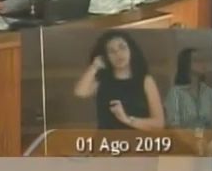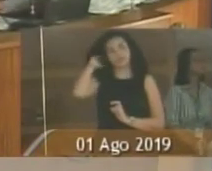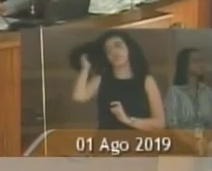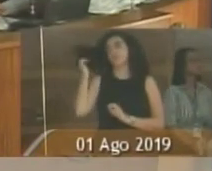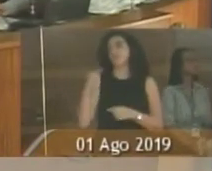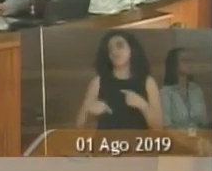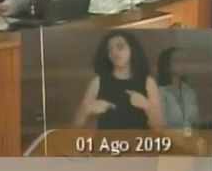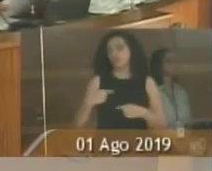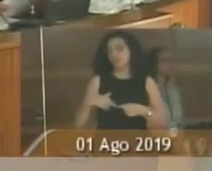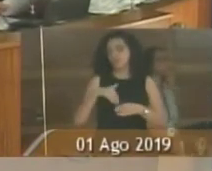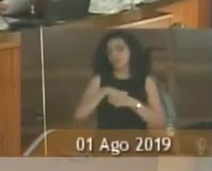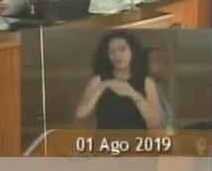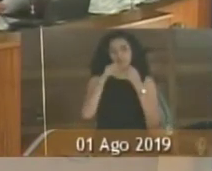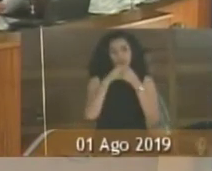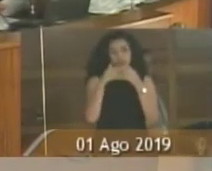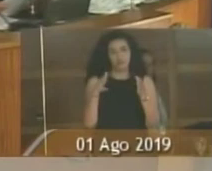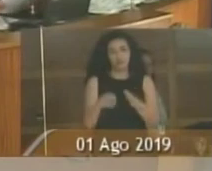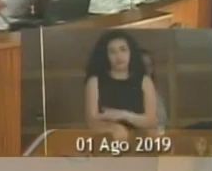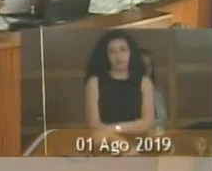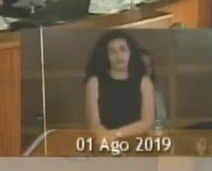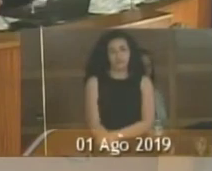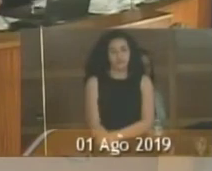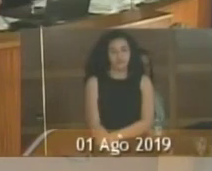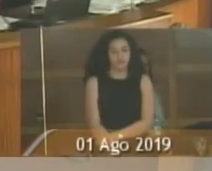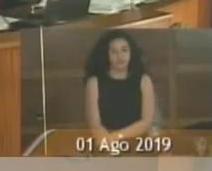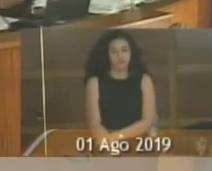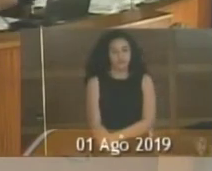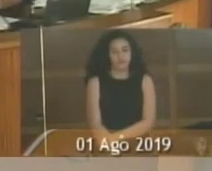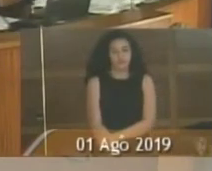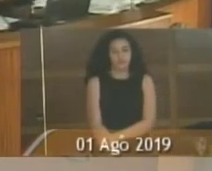Em discussão, não havendo oradores, votação aberta.